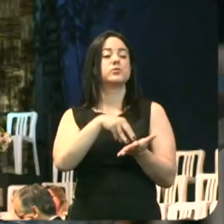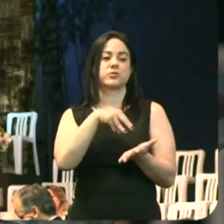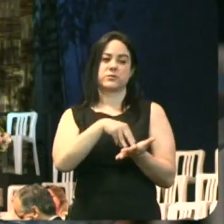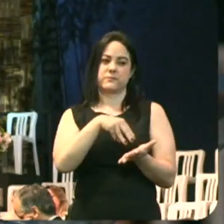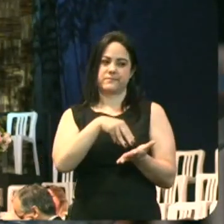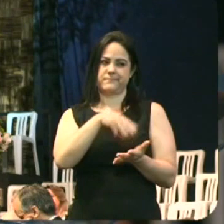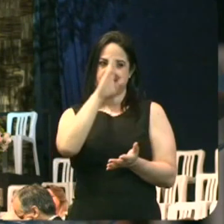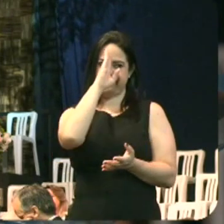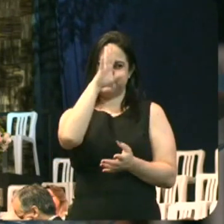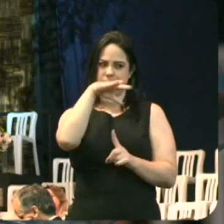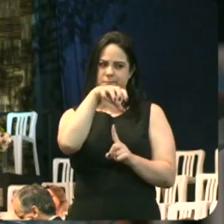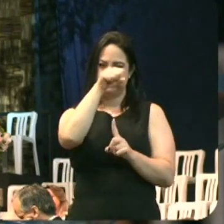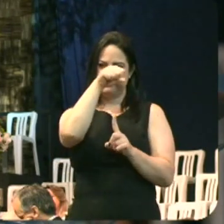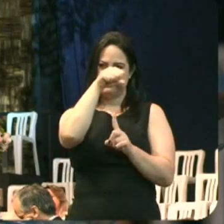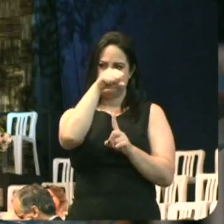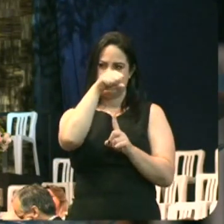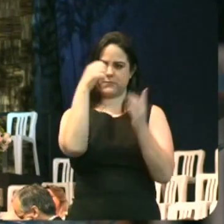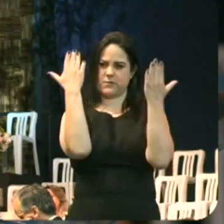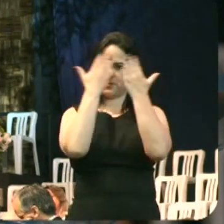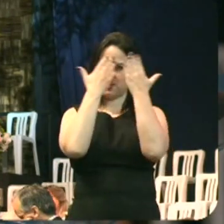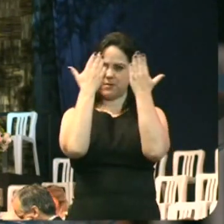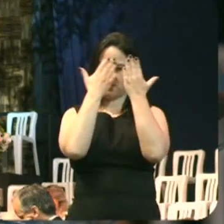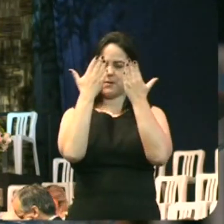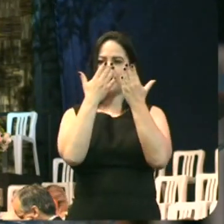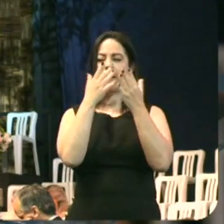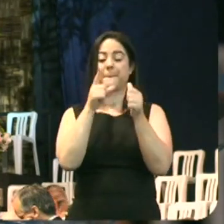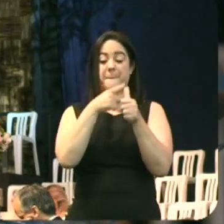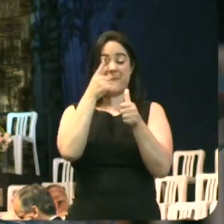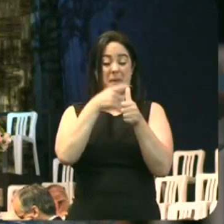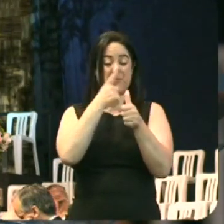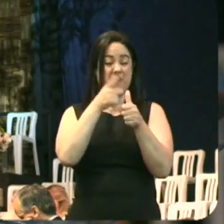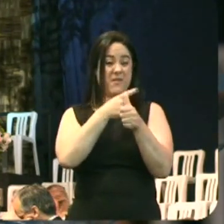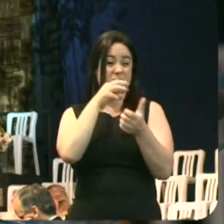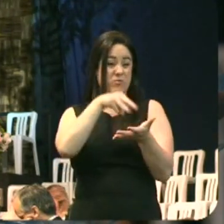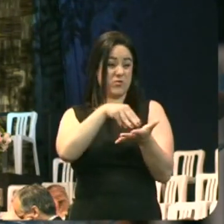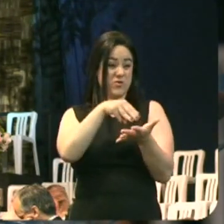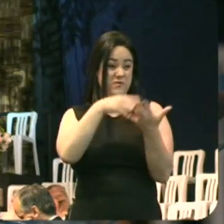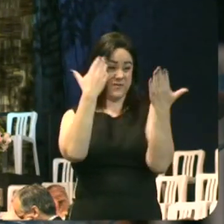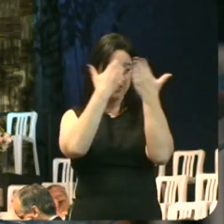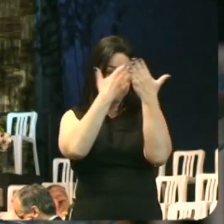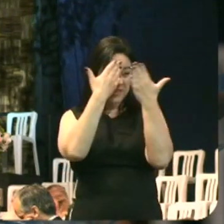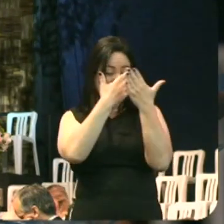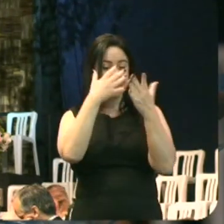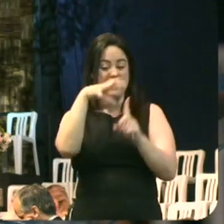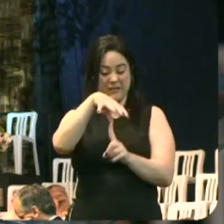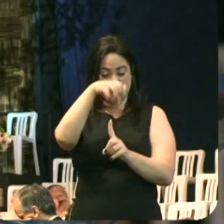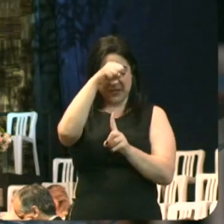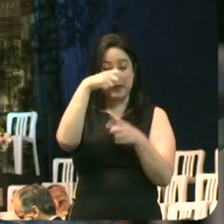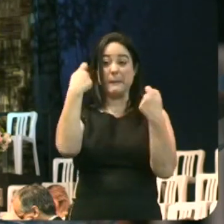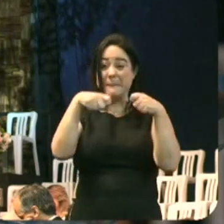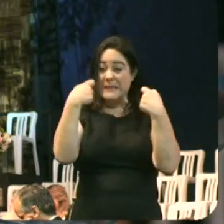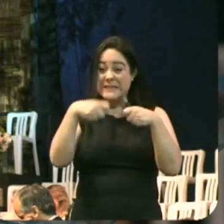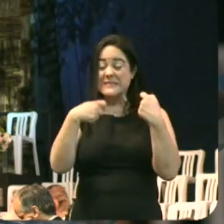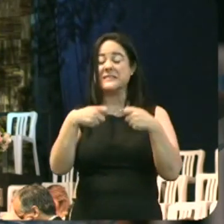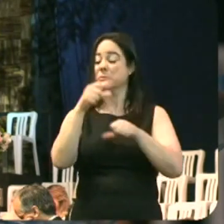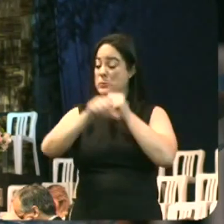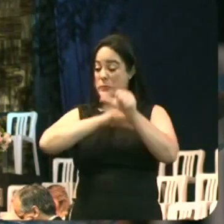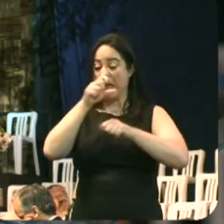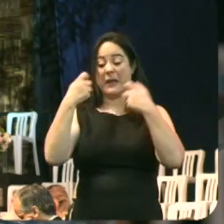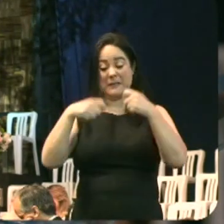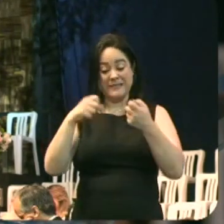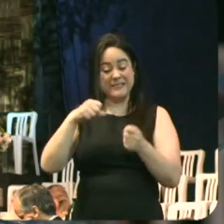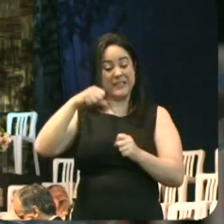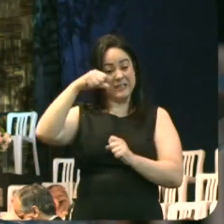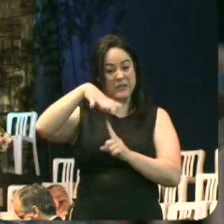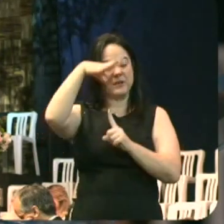fontes. A primeira fonte da nossa cegueira, da nossa escuridão, que precisa ser iluminada por Jesus,